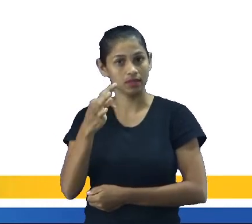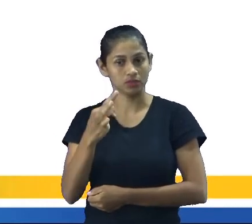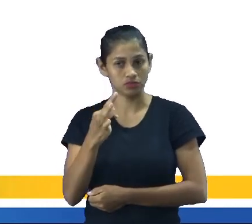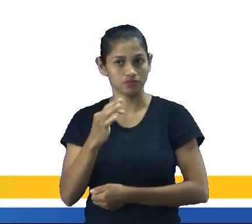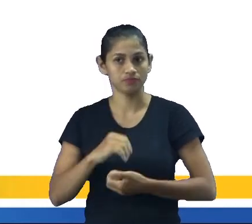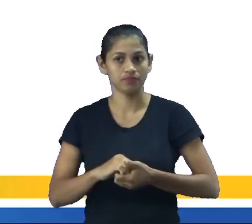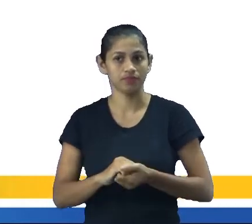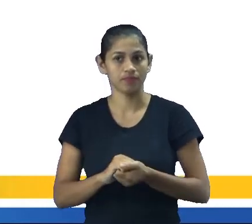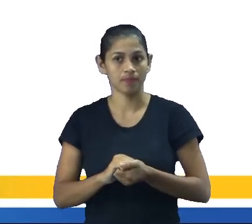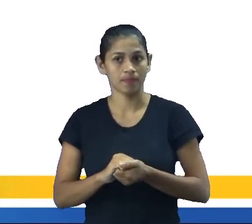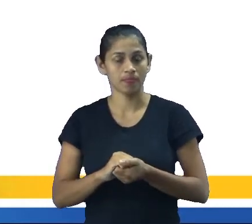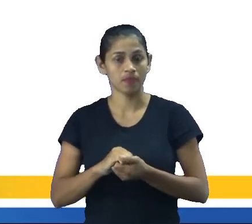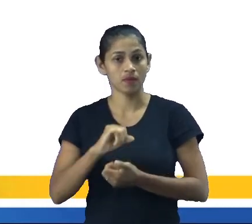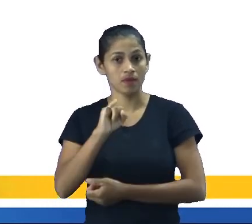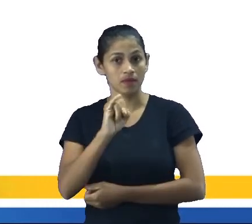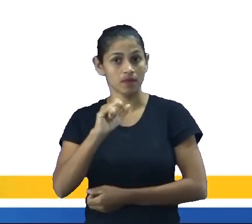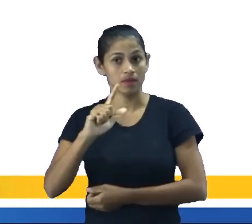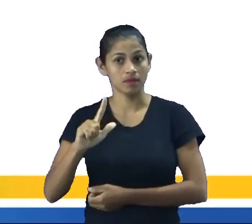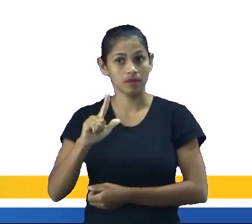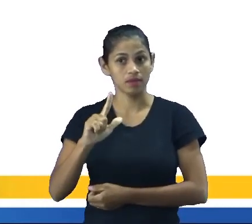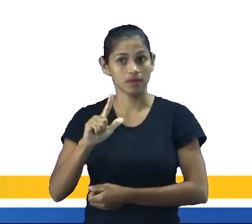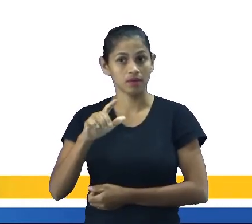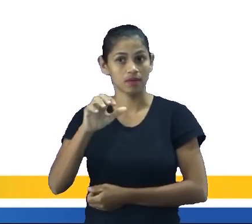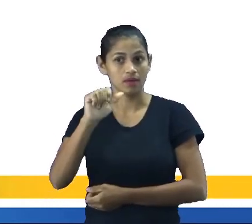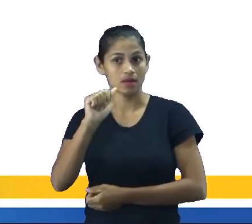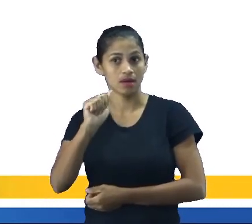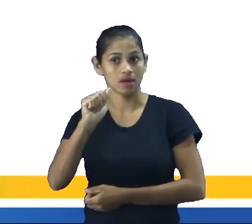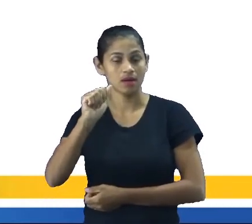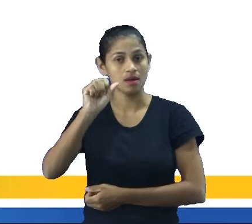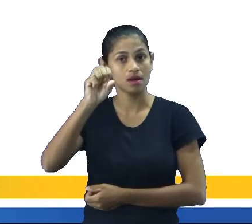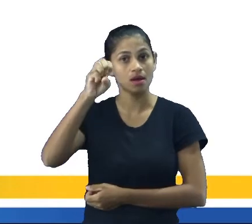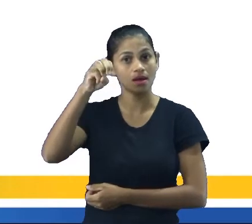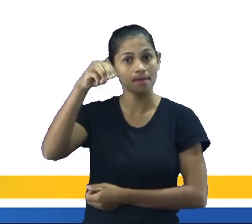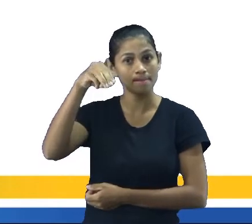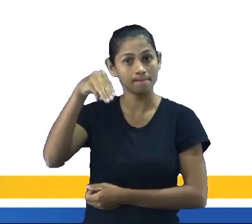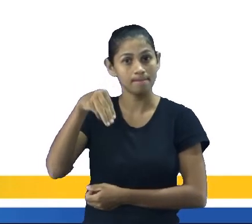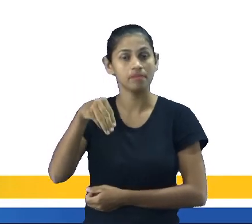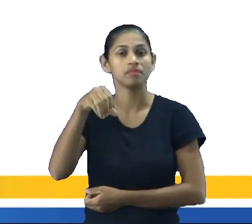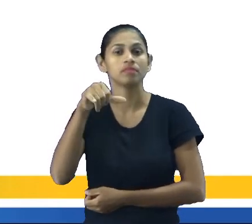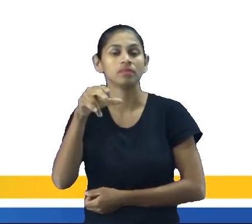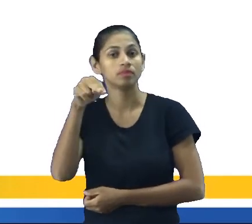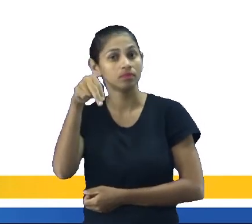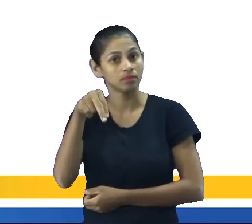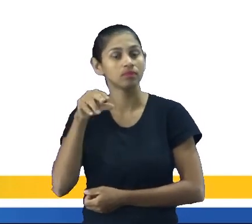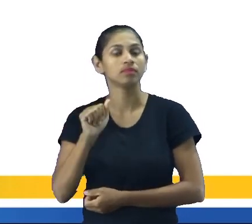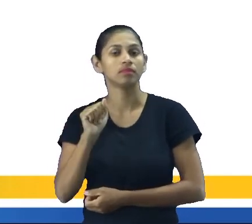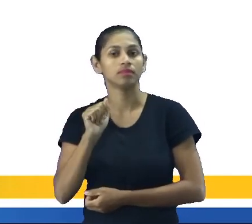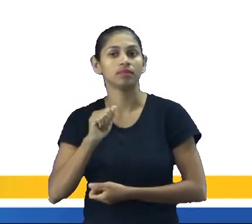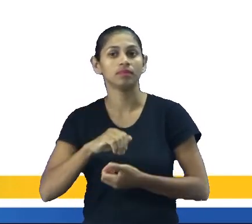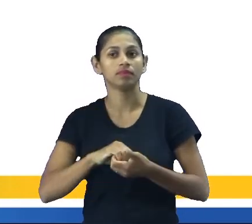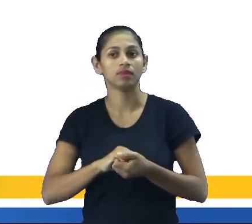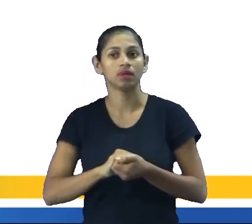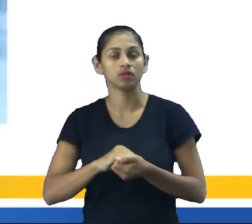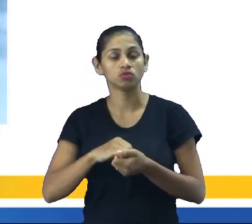il e amina, então fica etilamina. Então, essa é a nomenclatura das aminas.